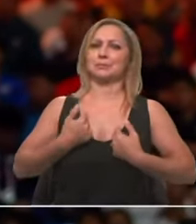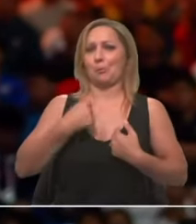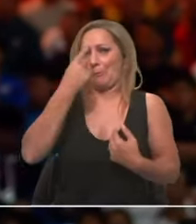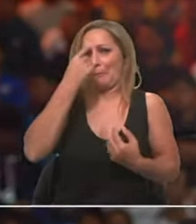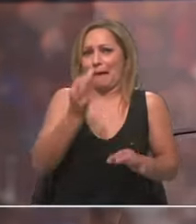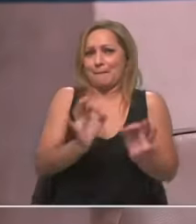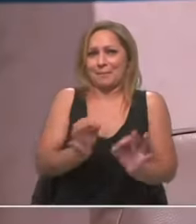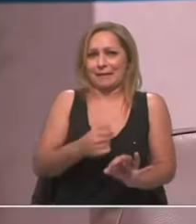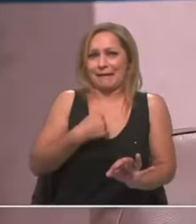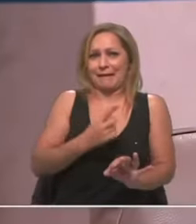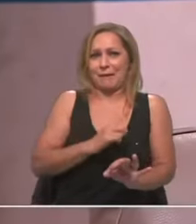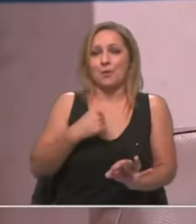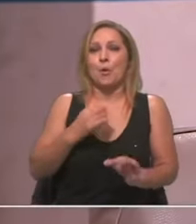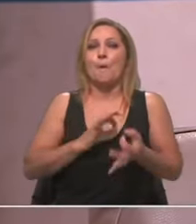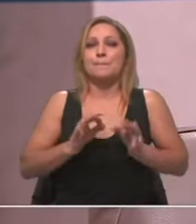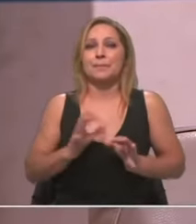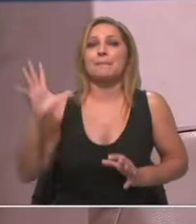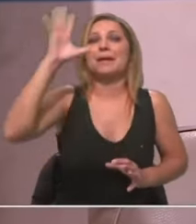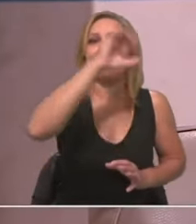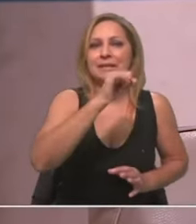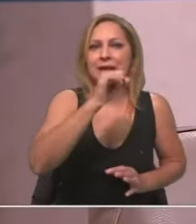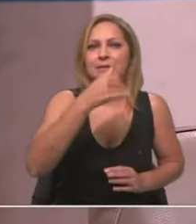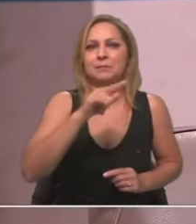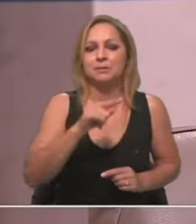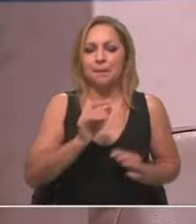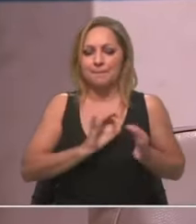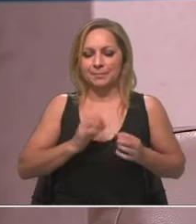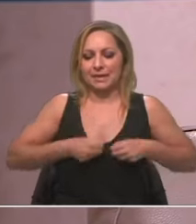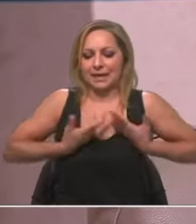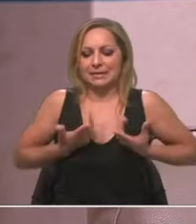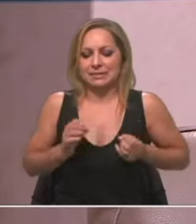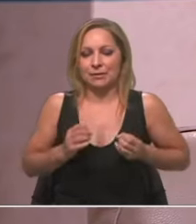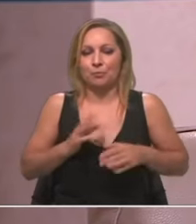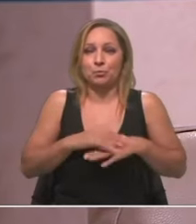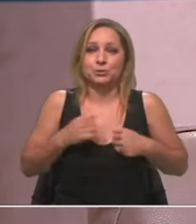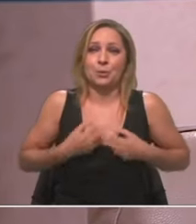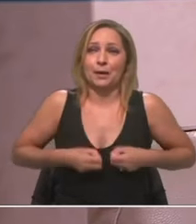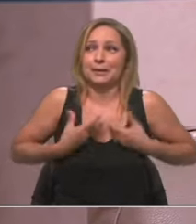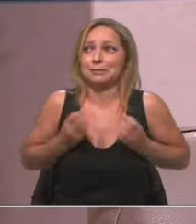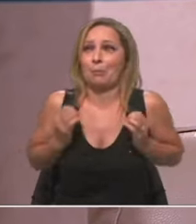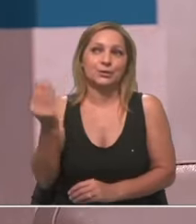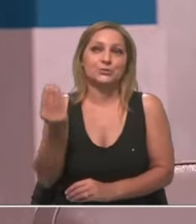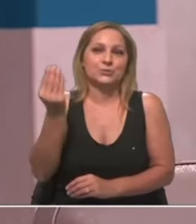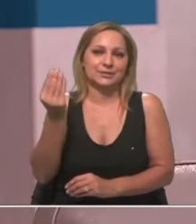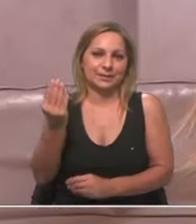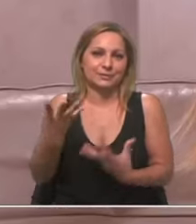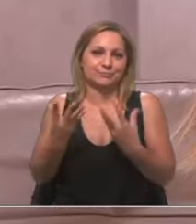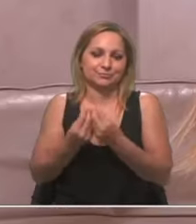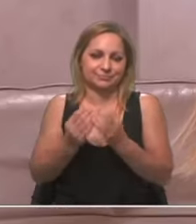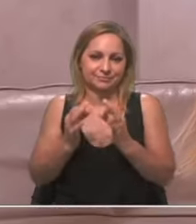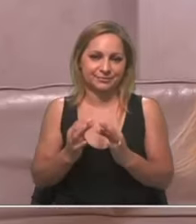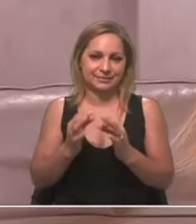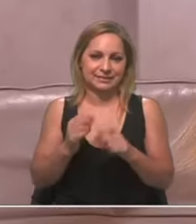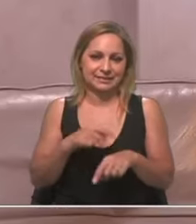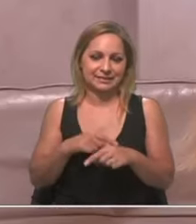só me preparei para o conquistar. Então não conseguia reagir sequer, foi muito engraçado. E assim, durante os